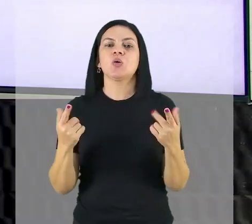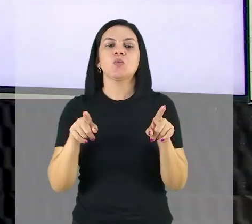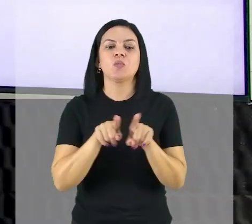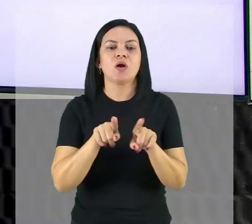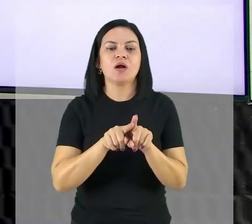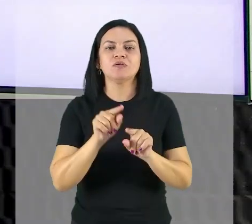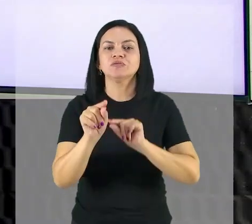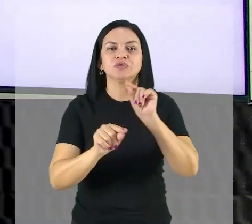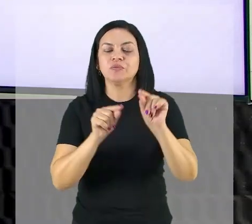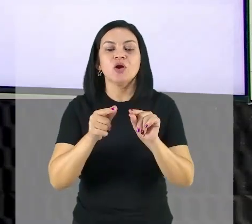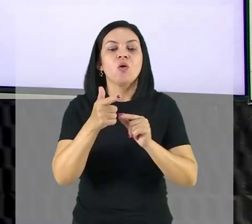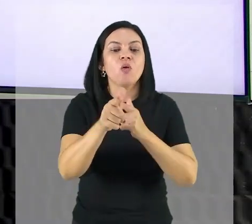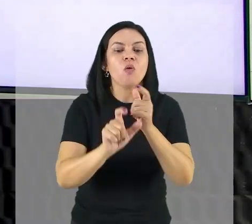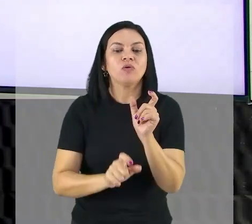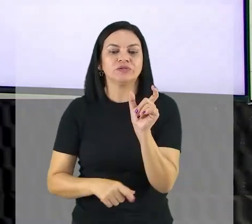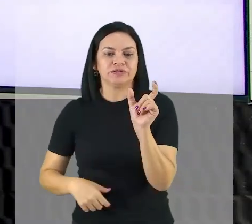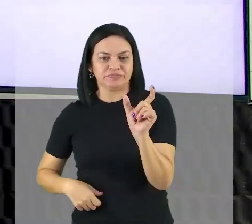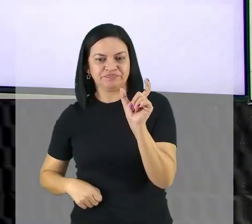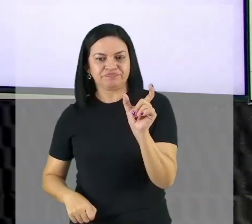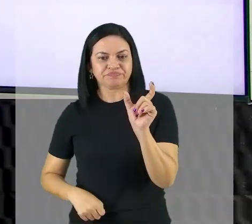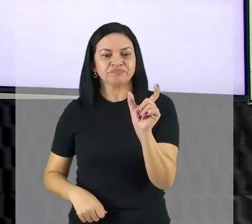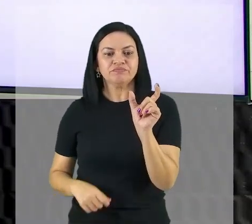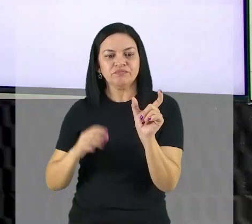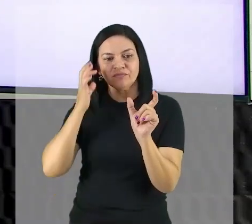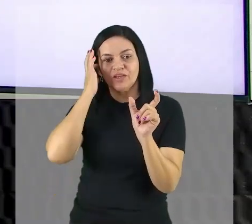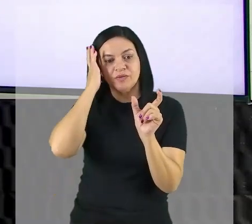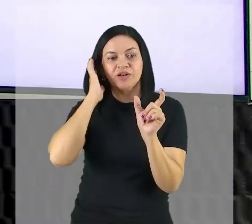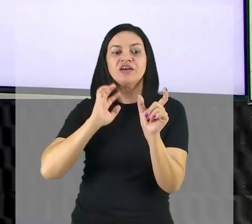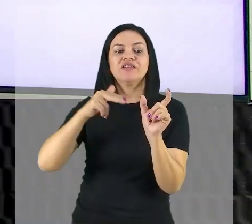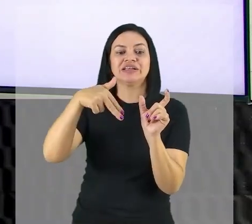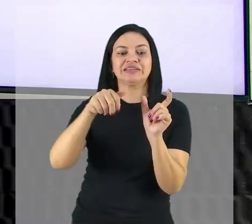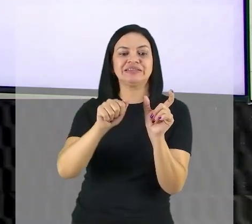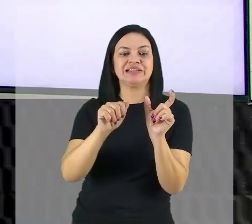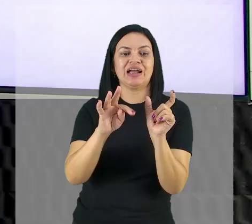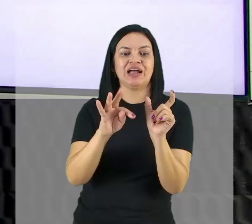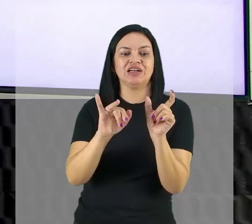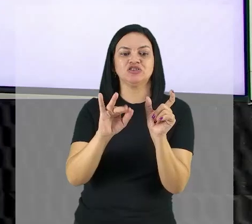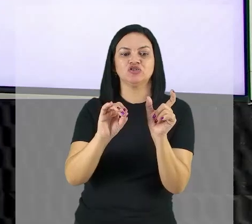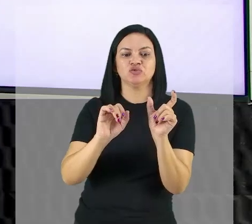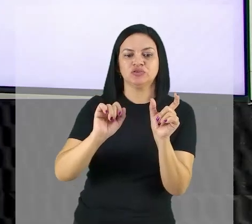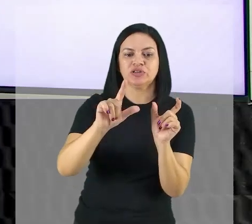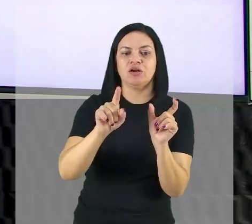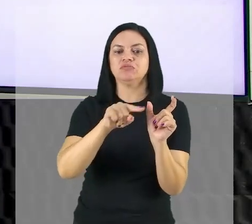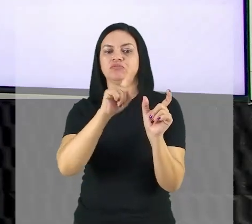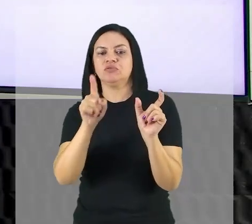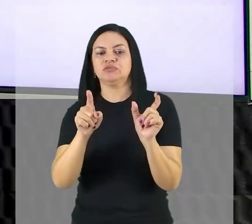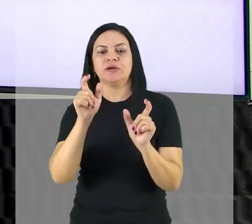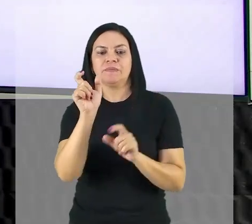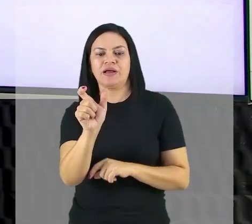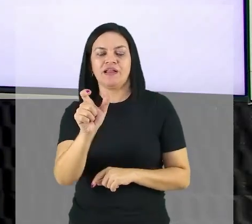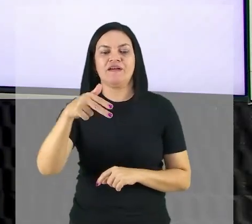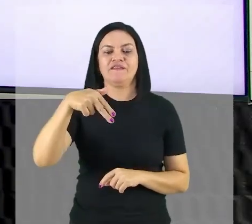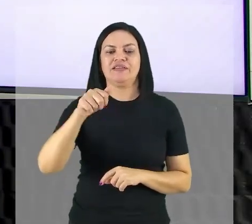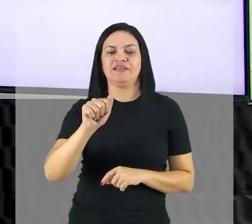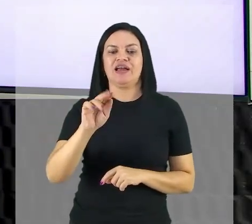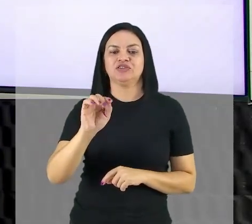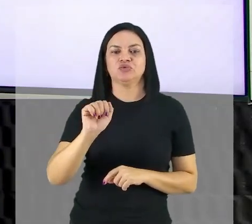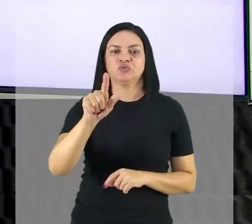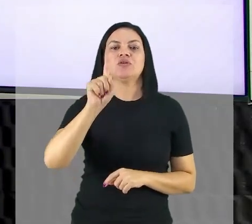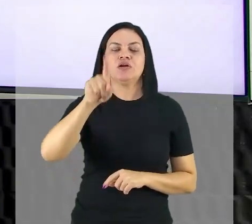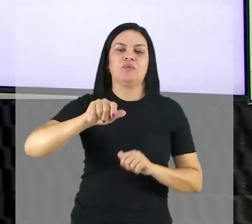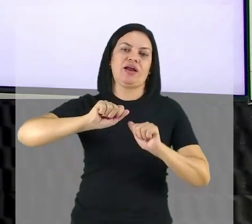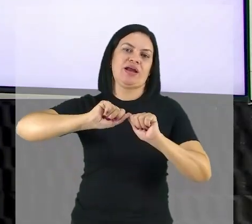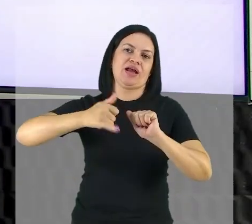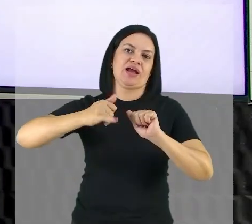aplica às outras palavras. A palavra nacional, a palavra natural, são